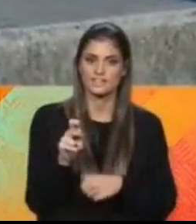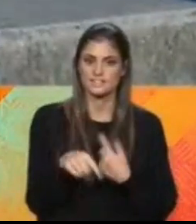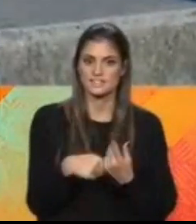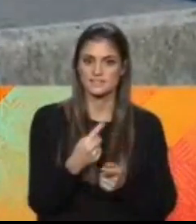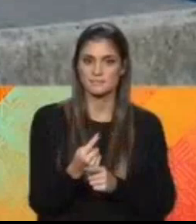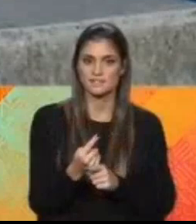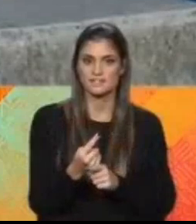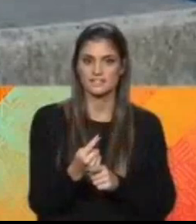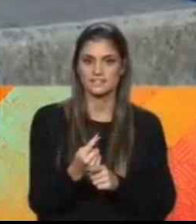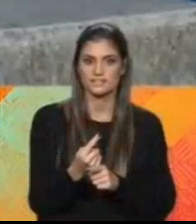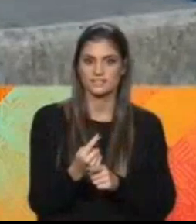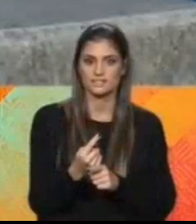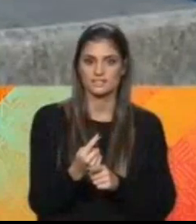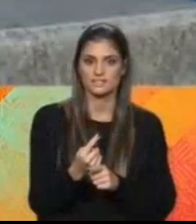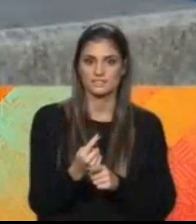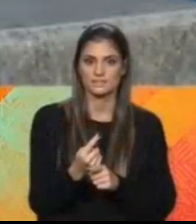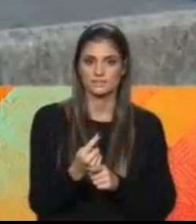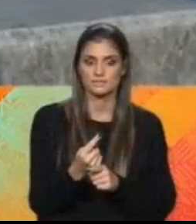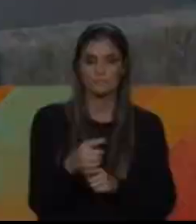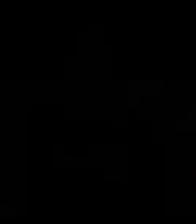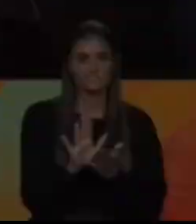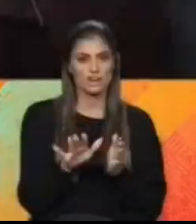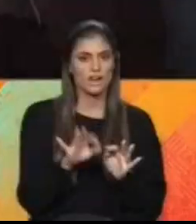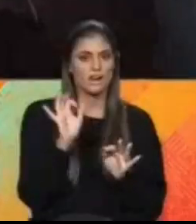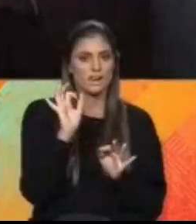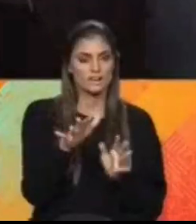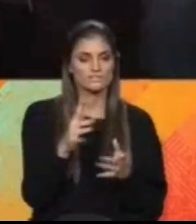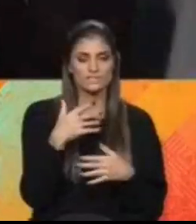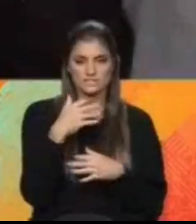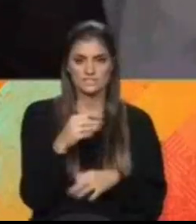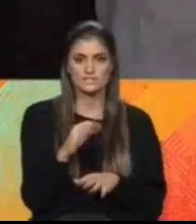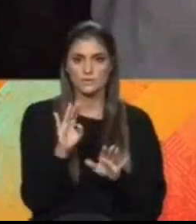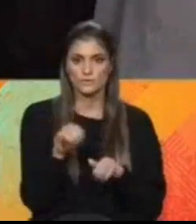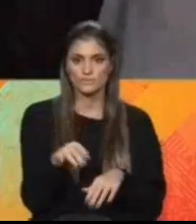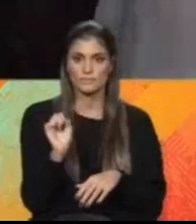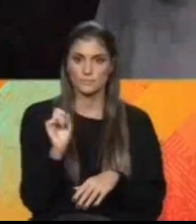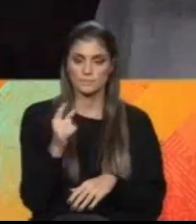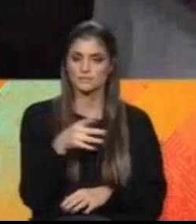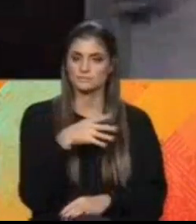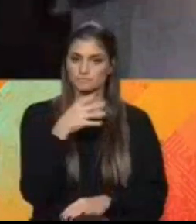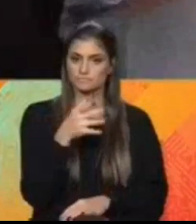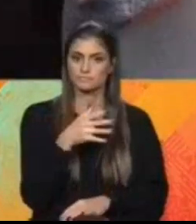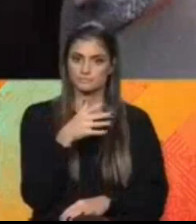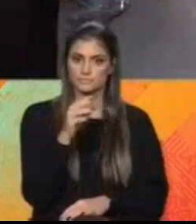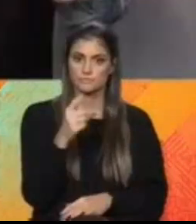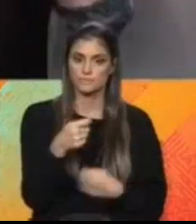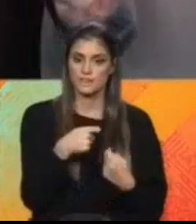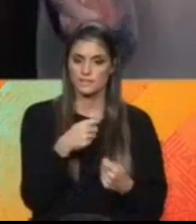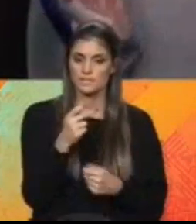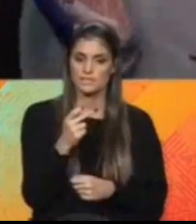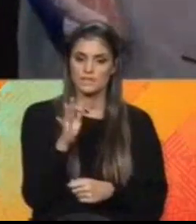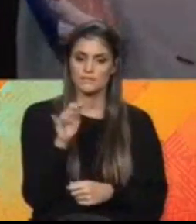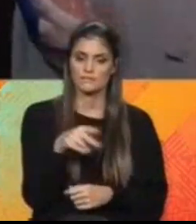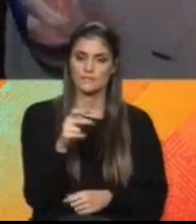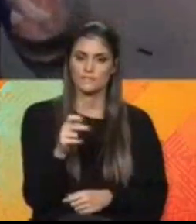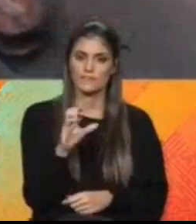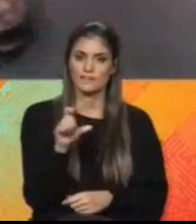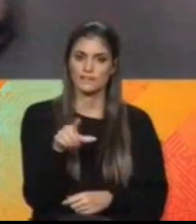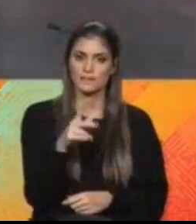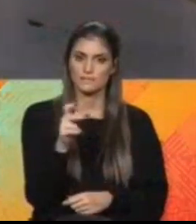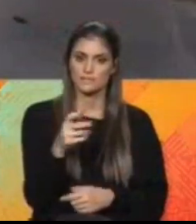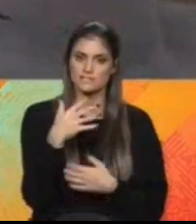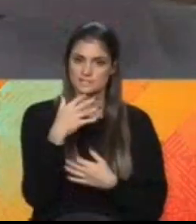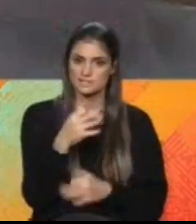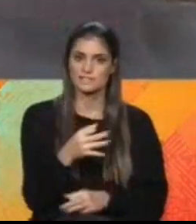com um mote também sobre o final do ano. Para terminar esta primeira intervenção do Mercado da Afurada, Cláudia Martins,